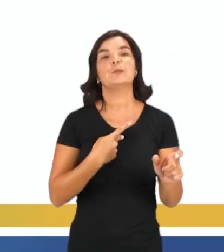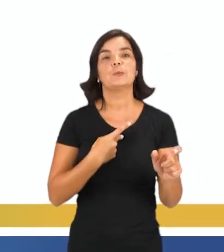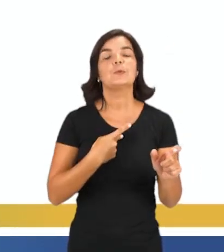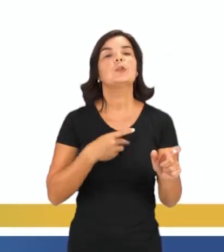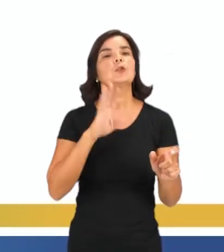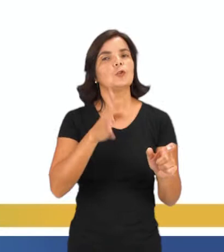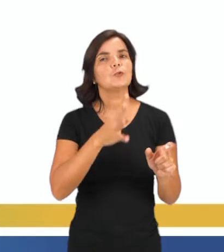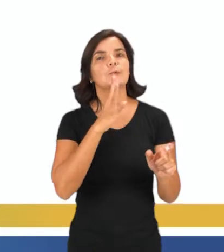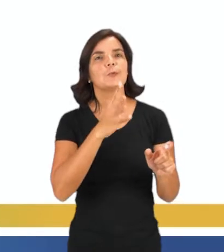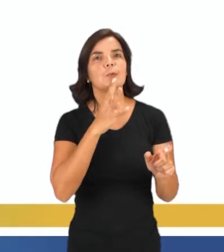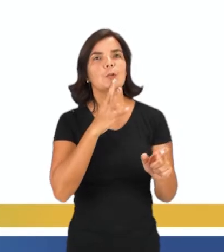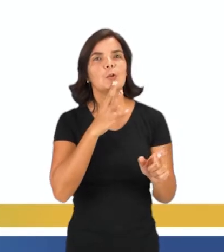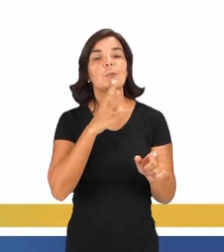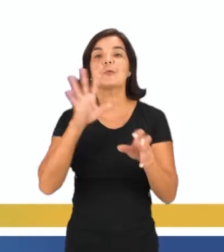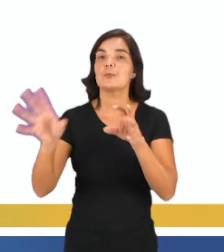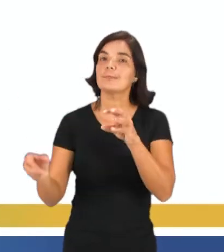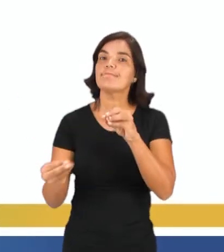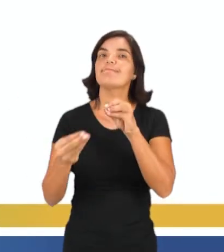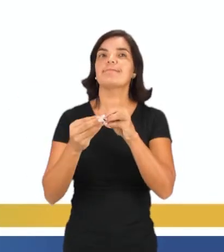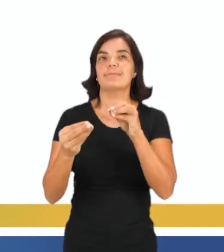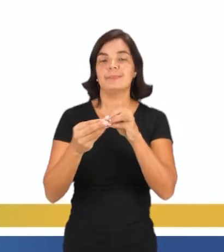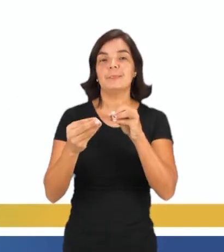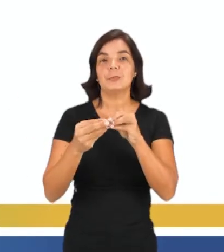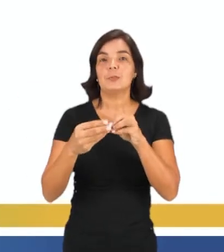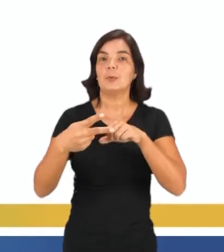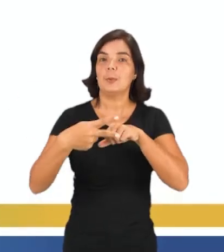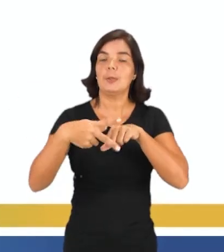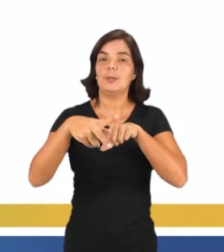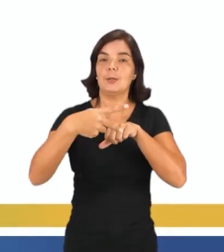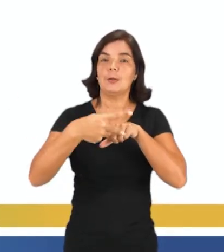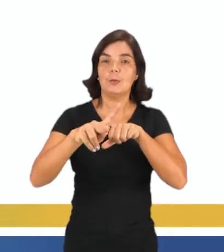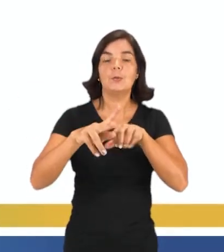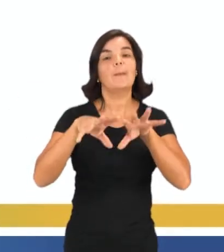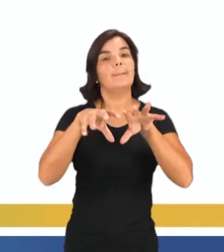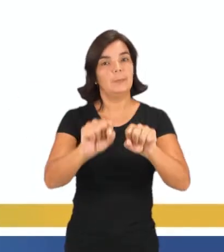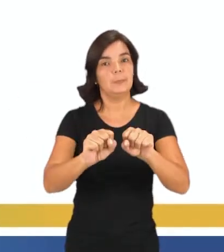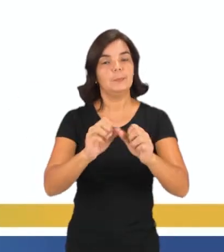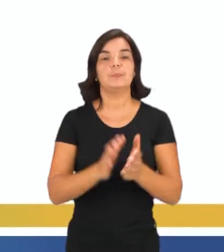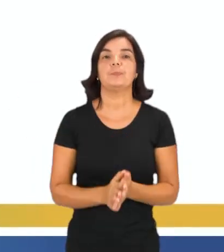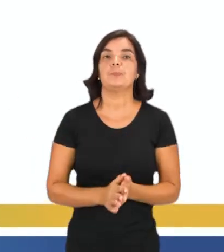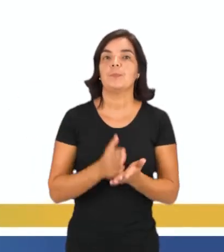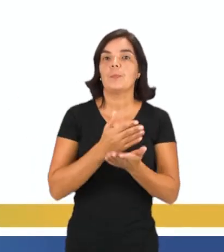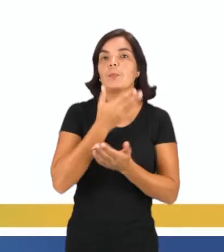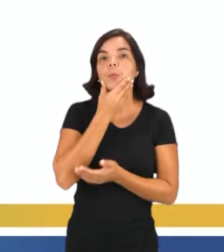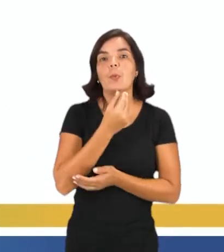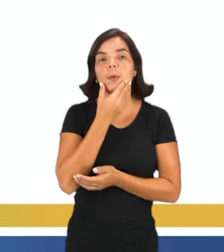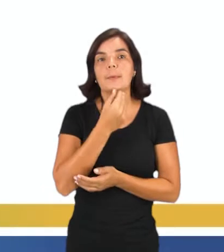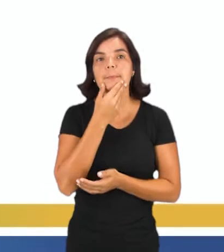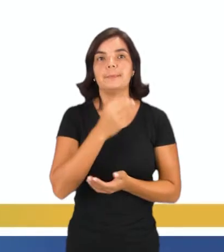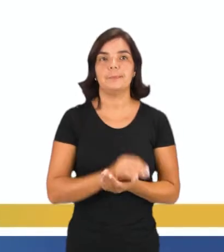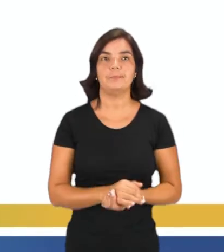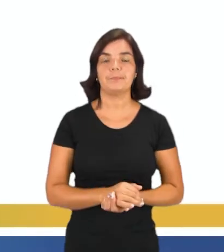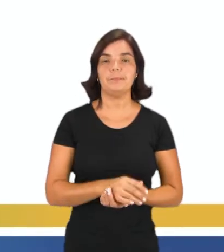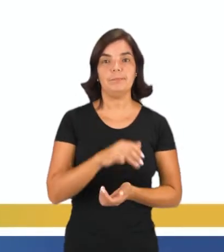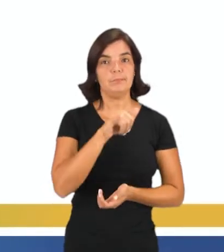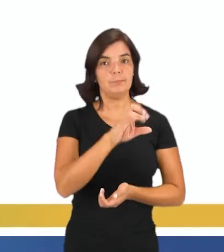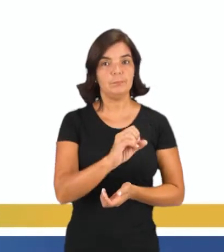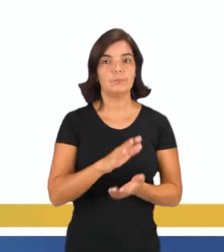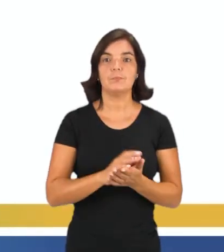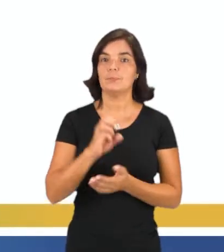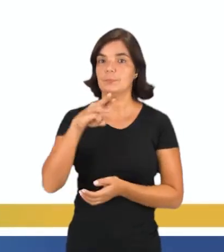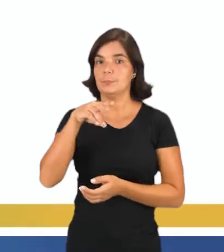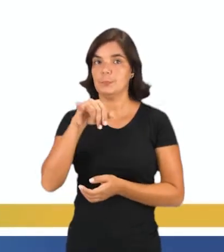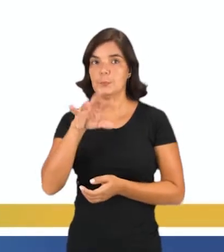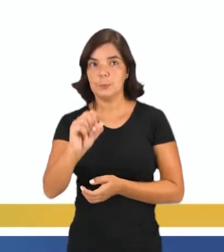conhecemos, e os seus equivalentes nos pronomes possessivos. Então, vamos lá, vamos começar com os masculinos. Para yo, eu tenho